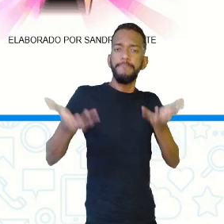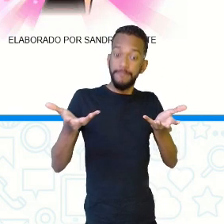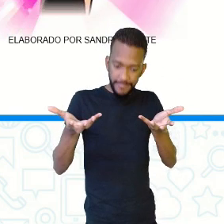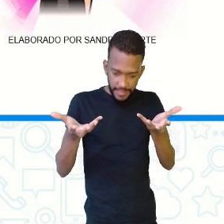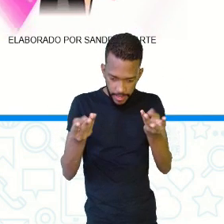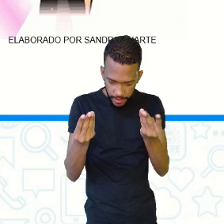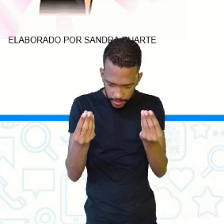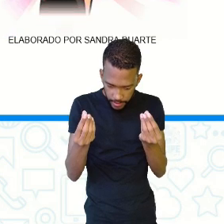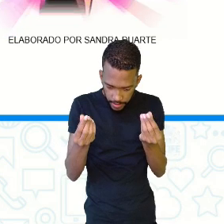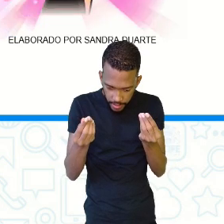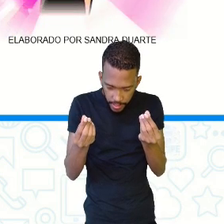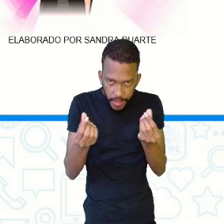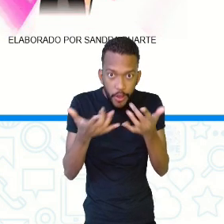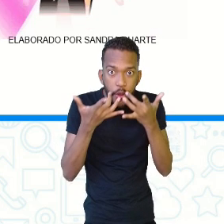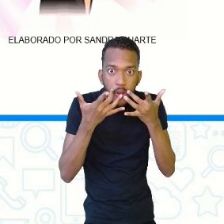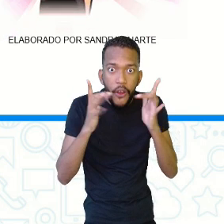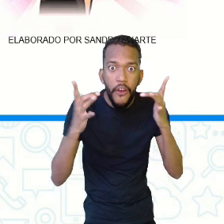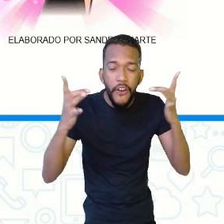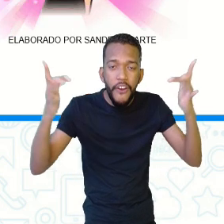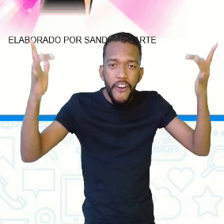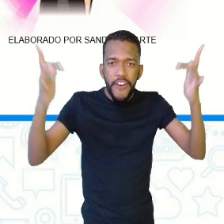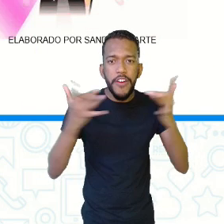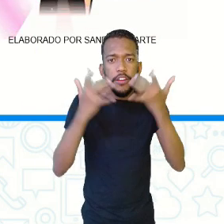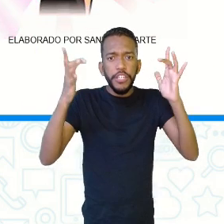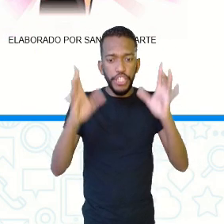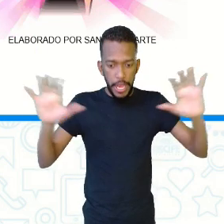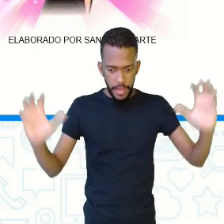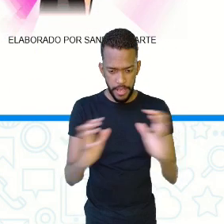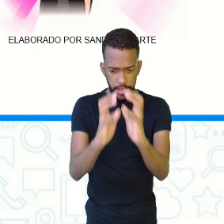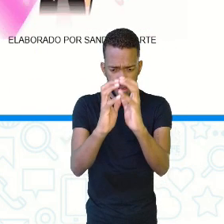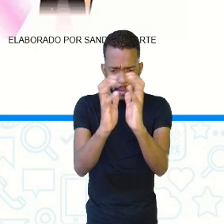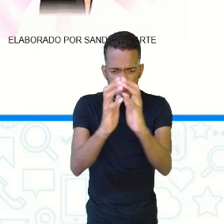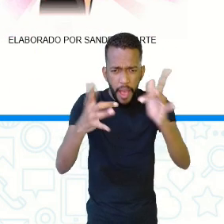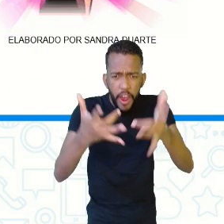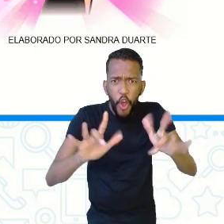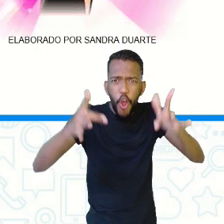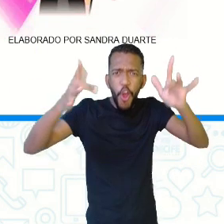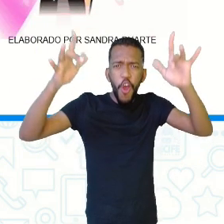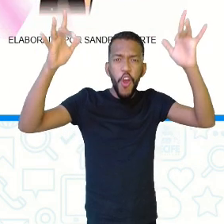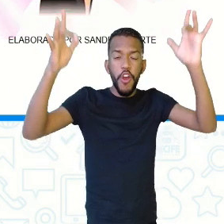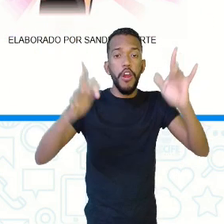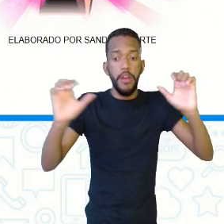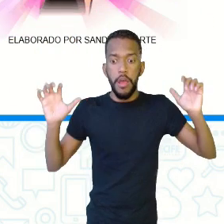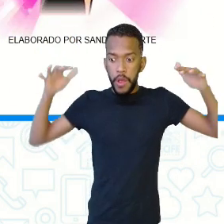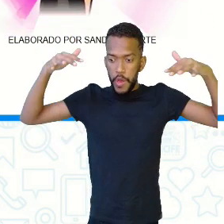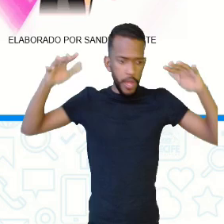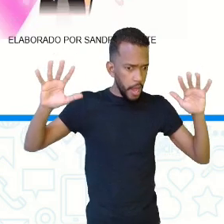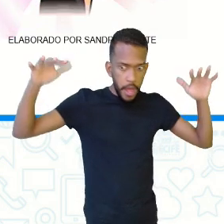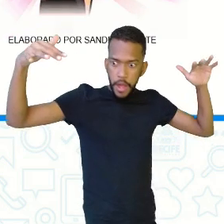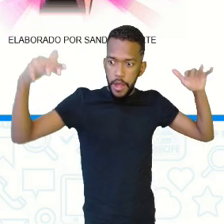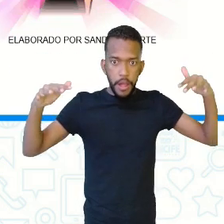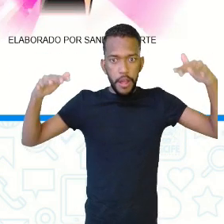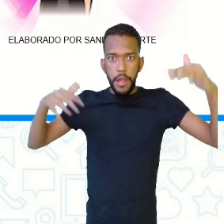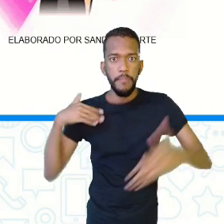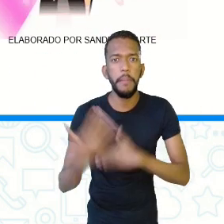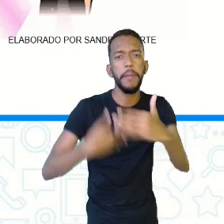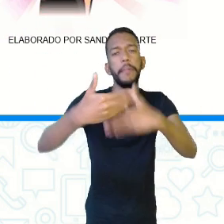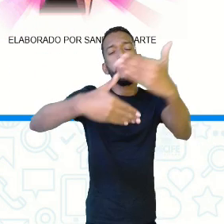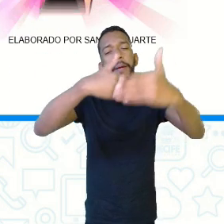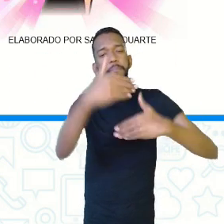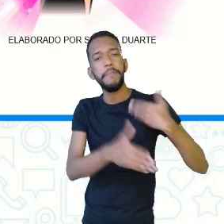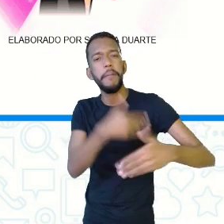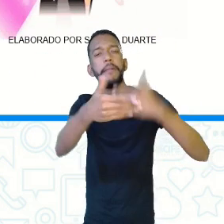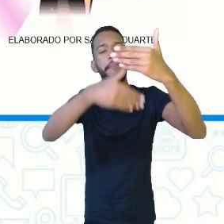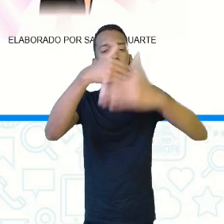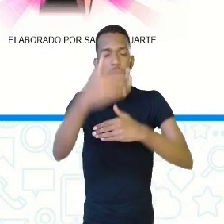branco que se insurgia na cidade tão pequena de outrora, e que agora ares de grande desenvolvia.